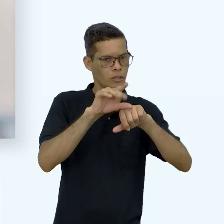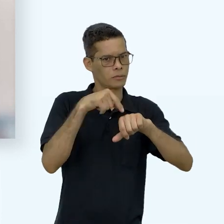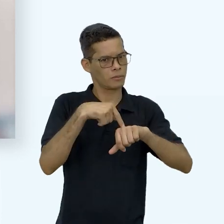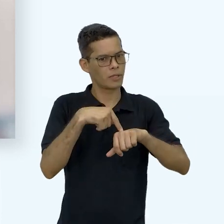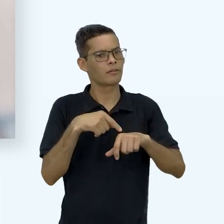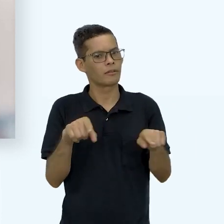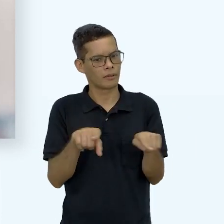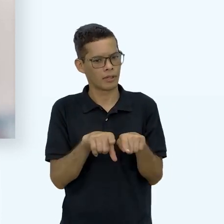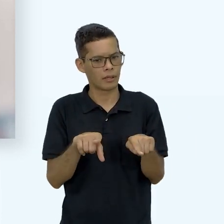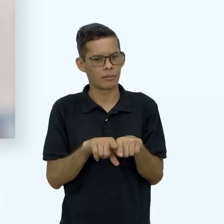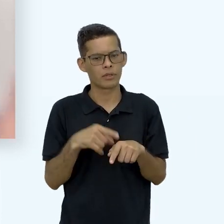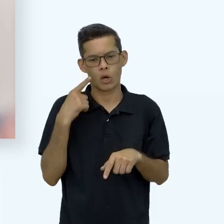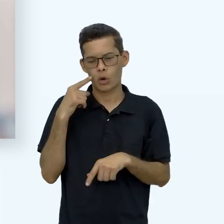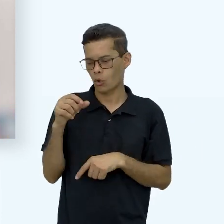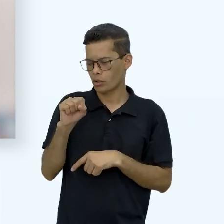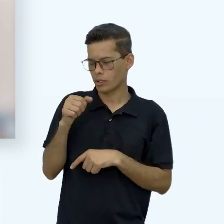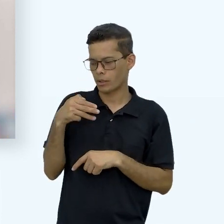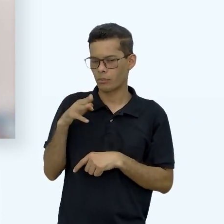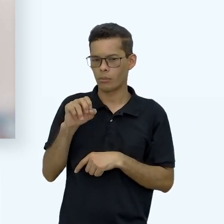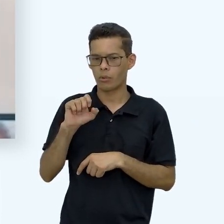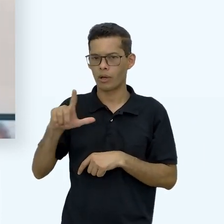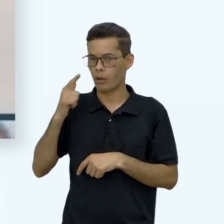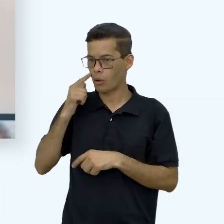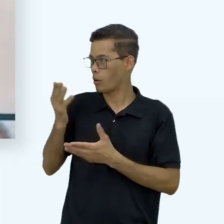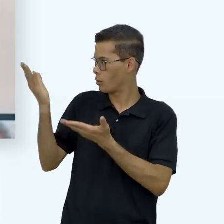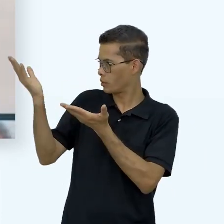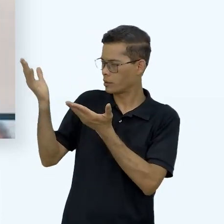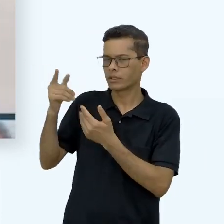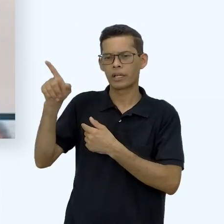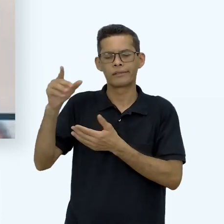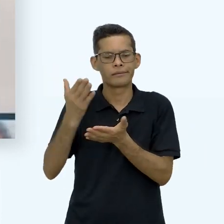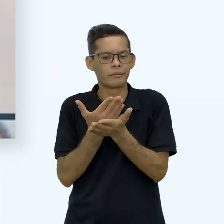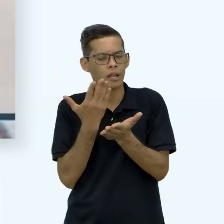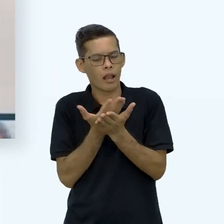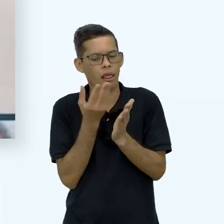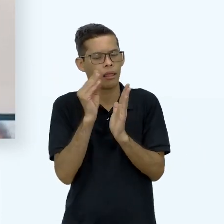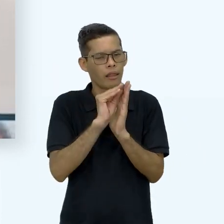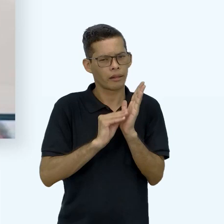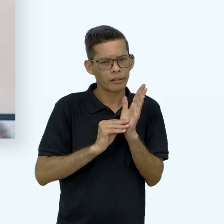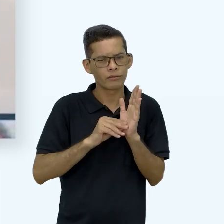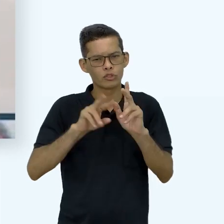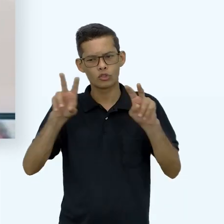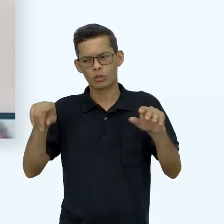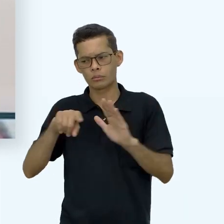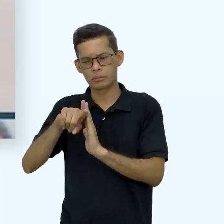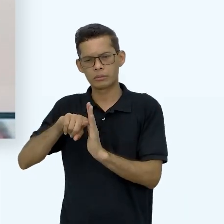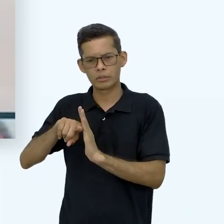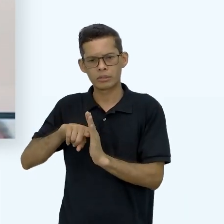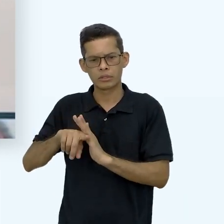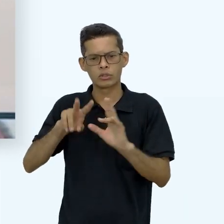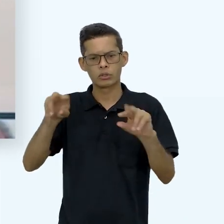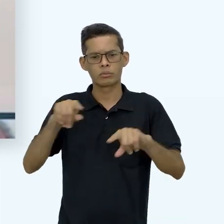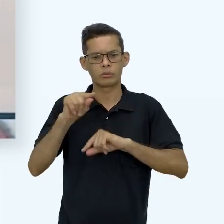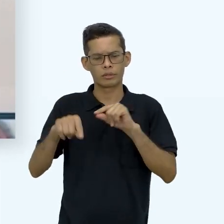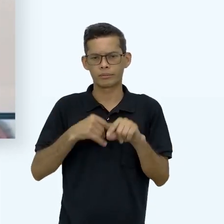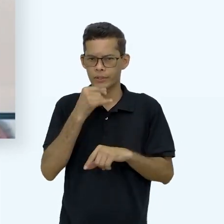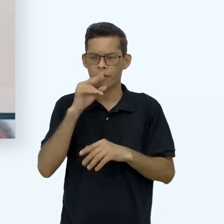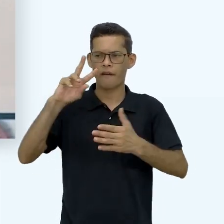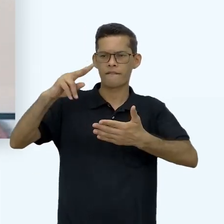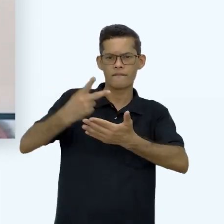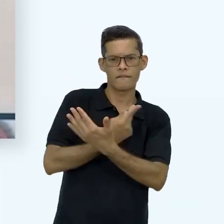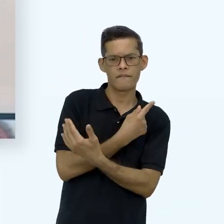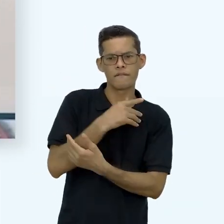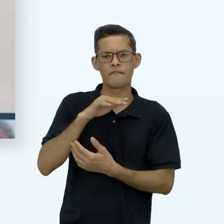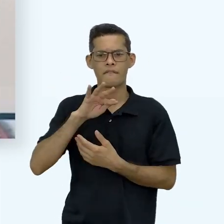O Samuel Habermas fez um livro e uma pesquisa sobre a vida média dos fatos, que é,